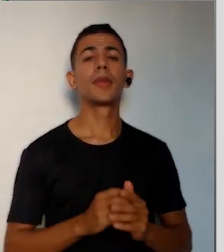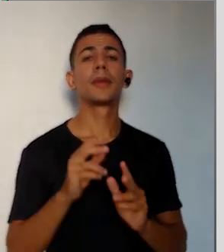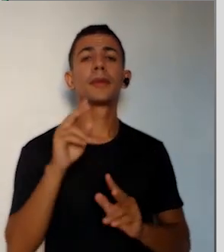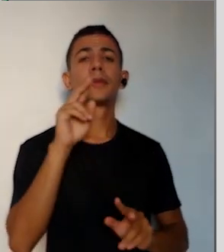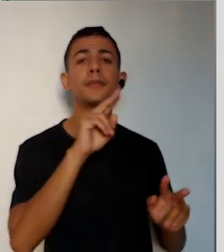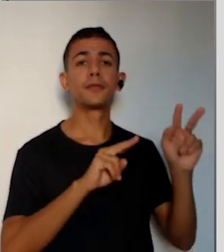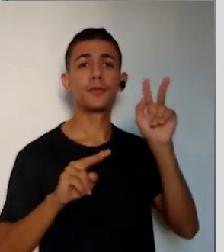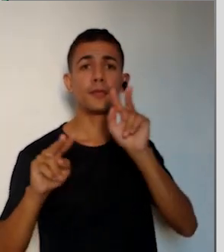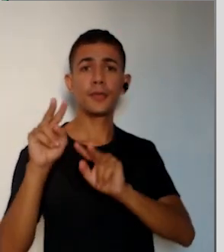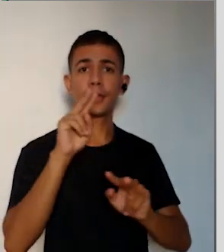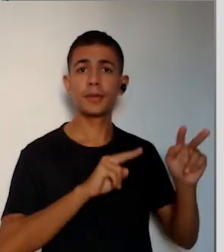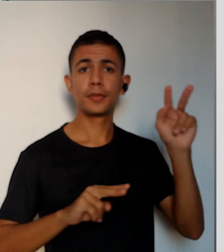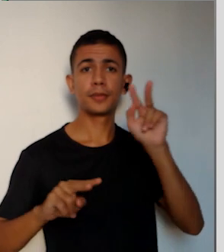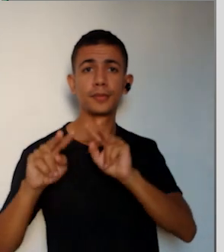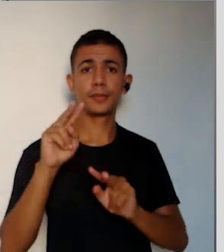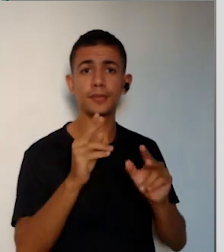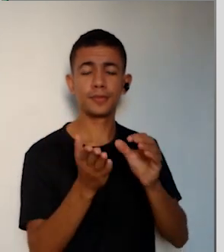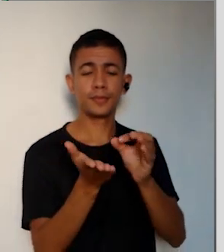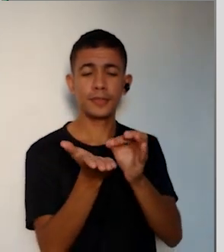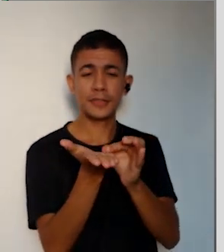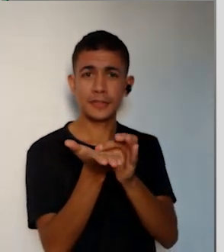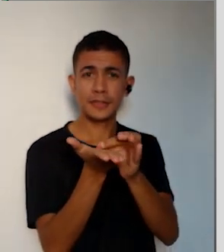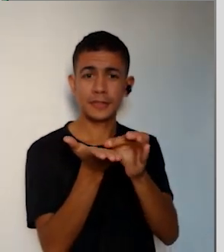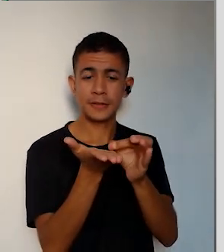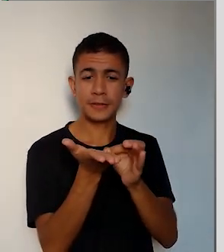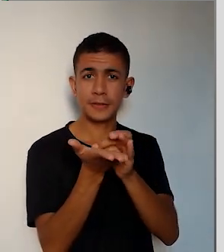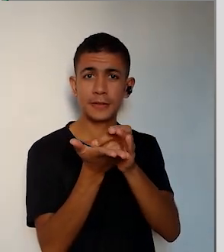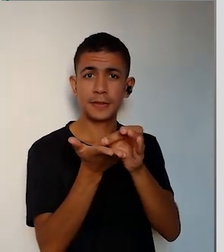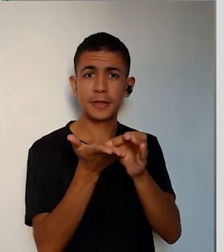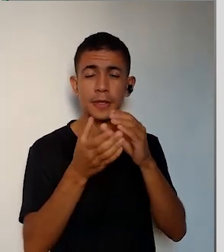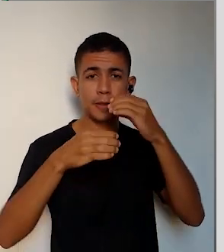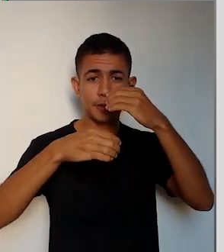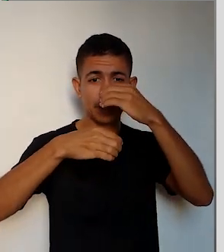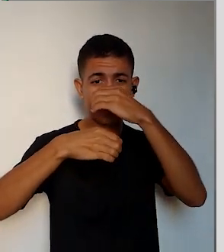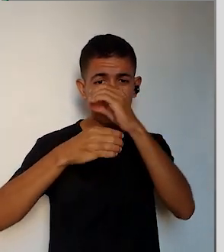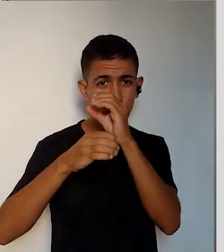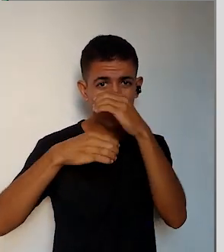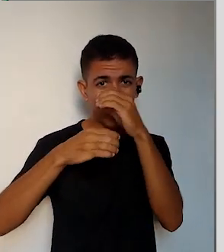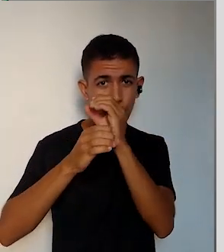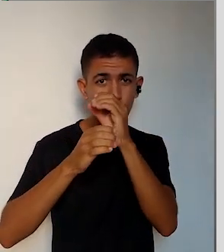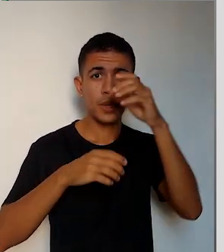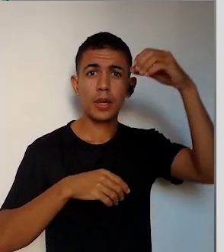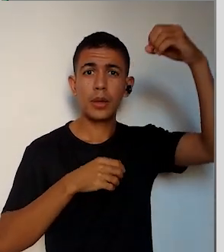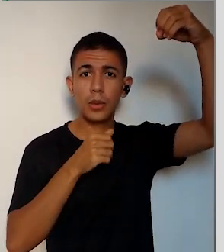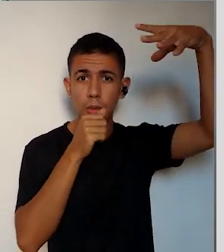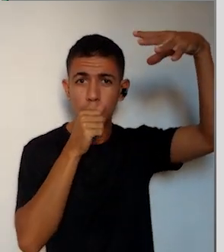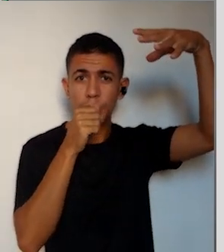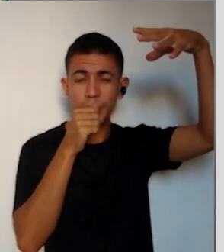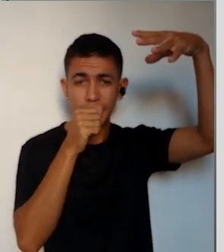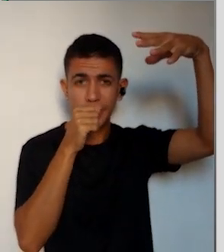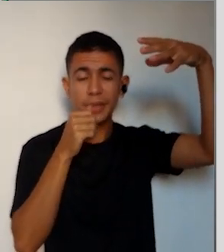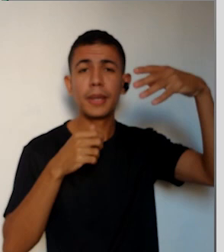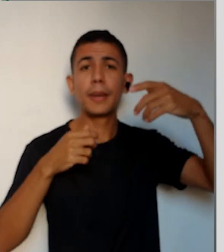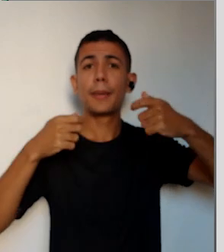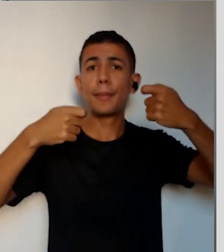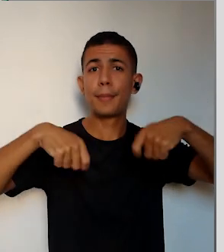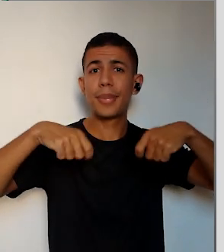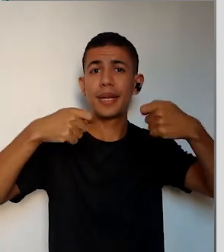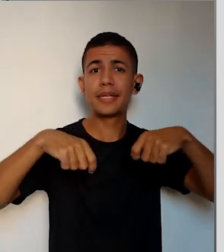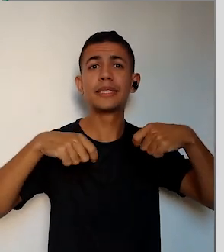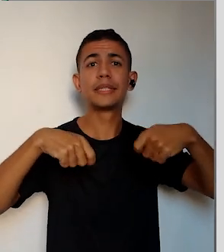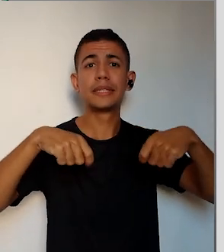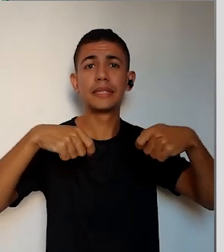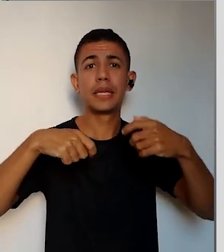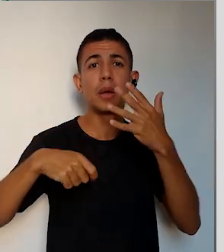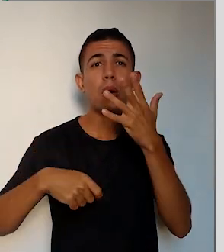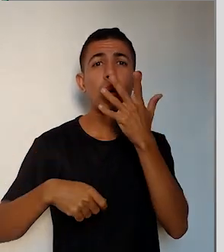Para a visualização de miofibrilas em microscopia óptica de luz, deve-se